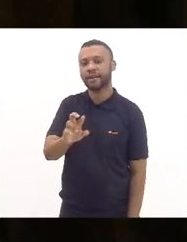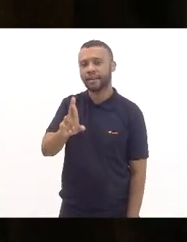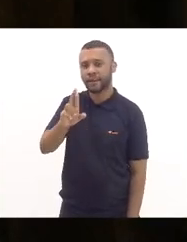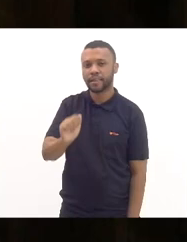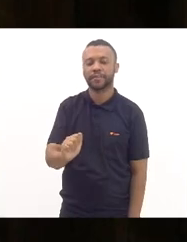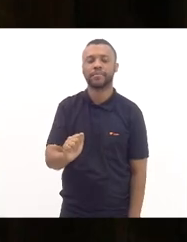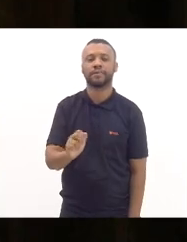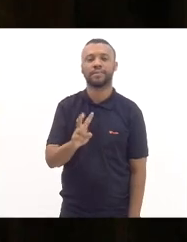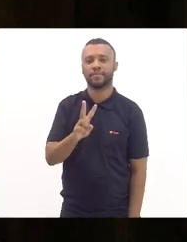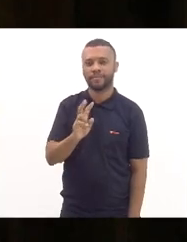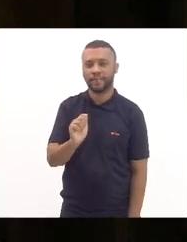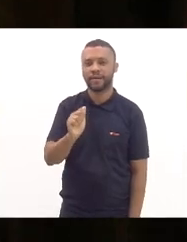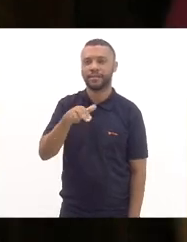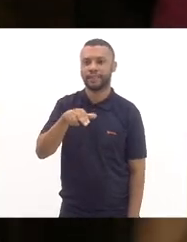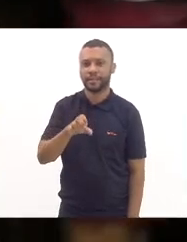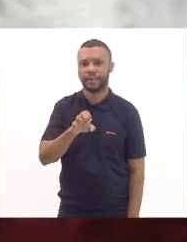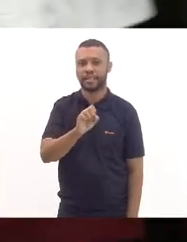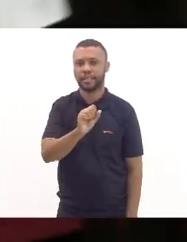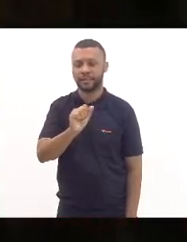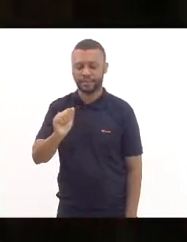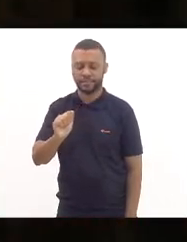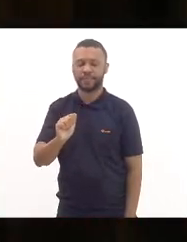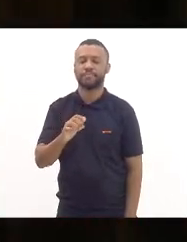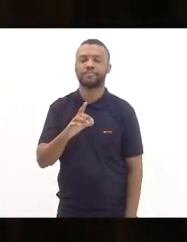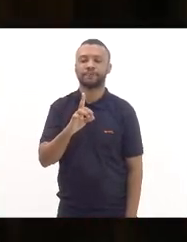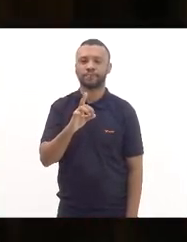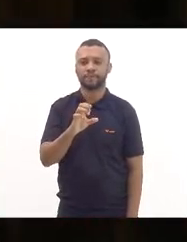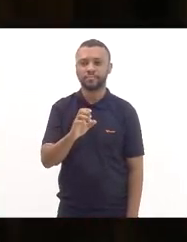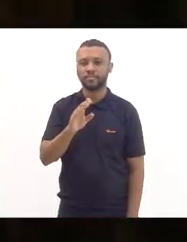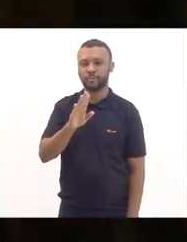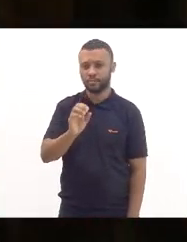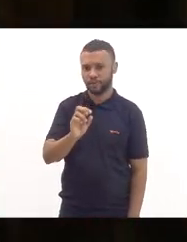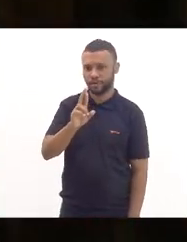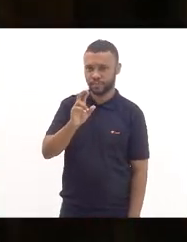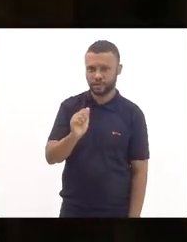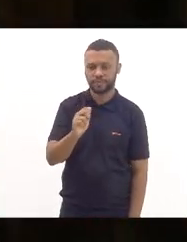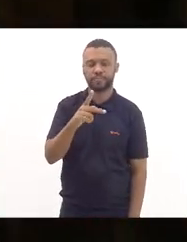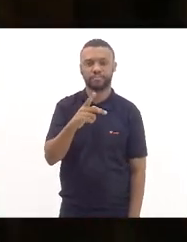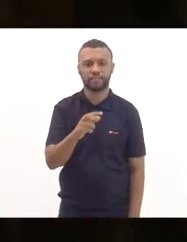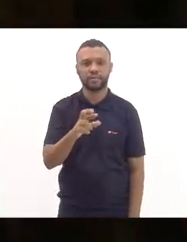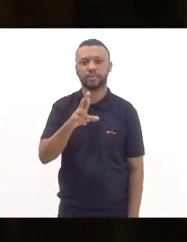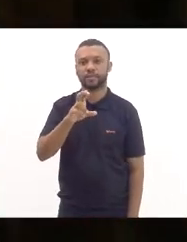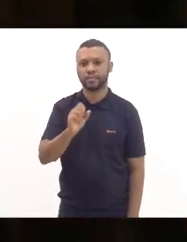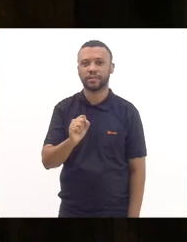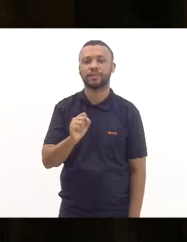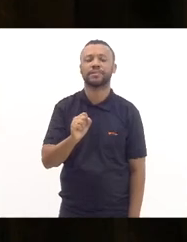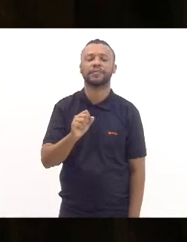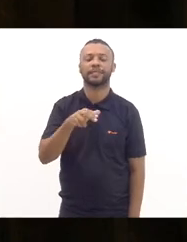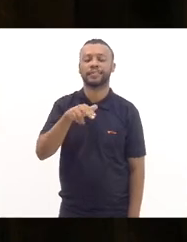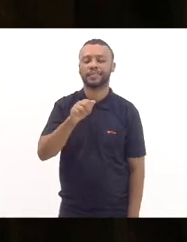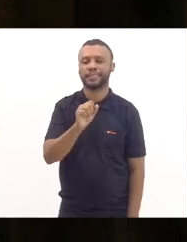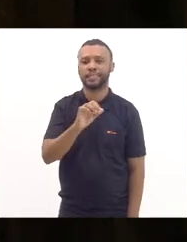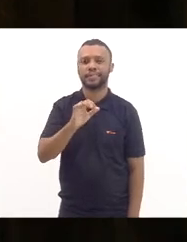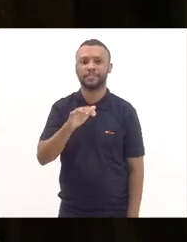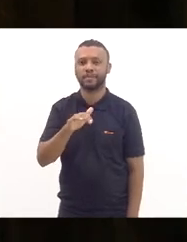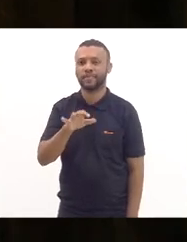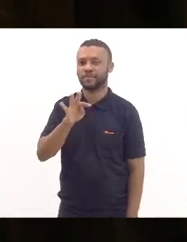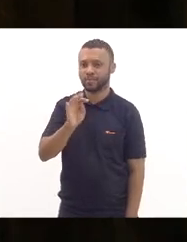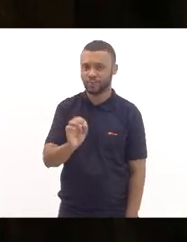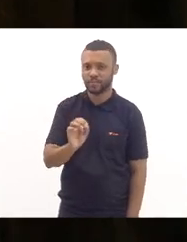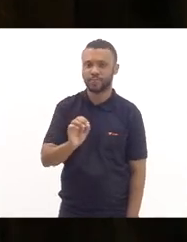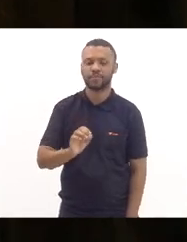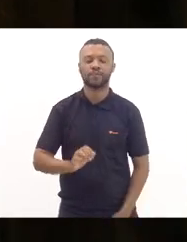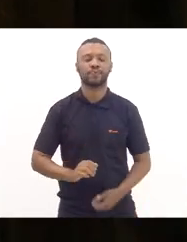dos Santos Silva Pereira, Débora Pérez Nascimento, Felipe Rodrigues Fraga, Alexandro de